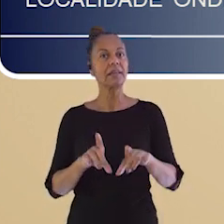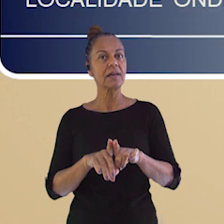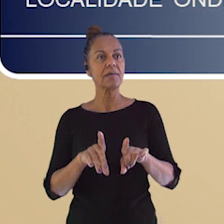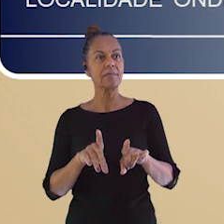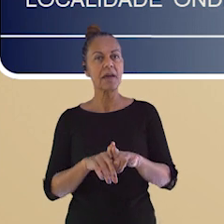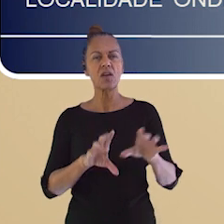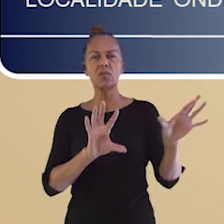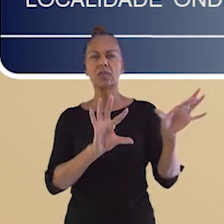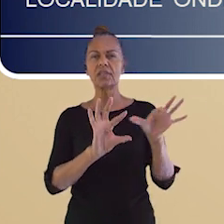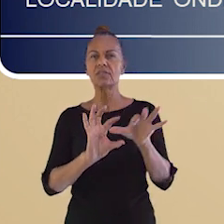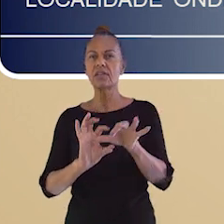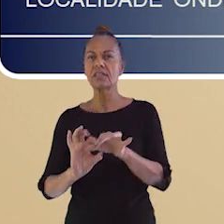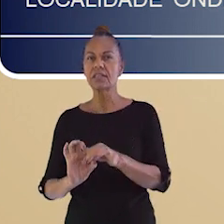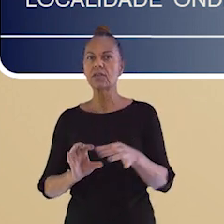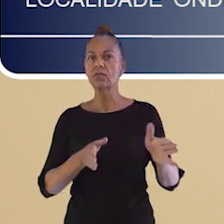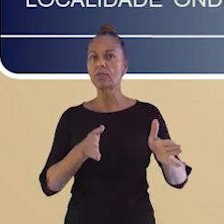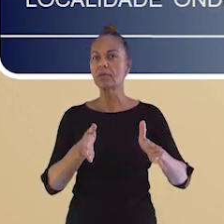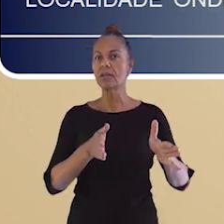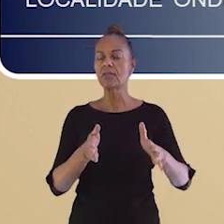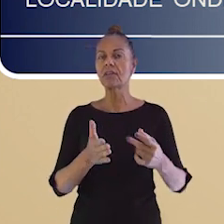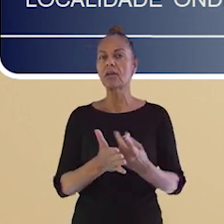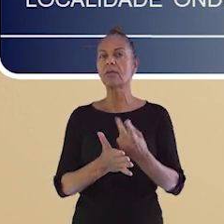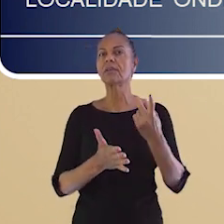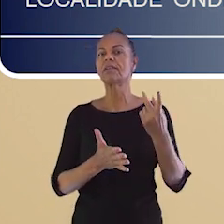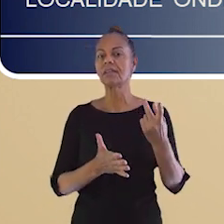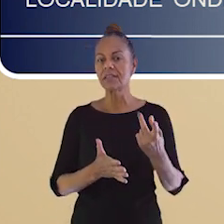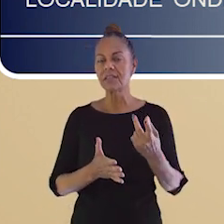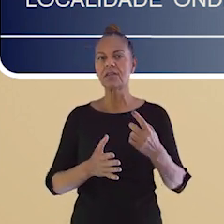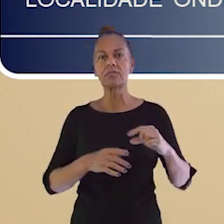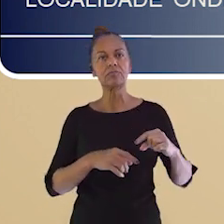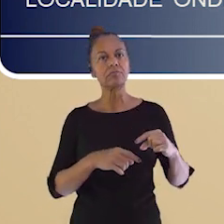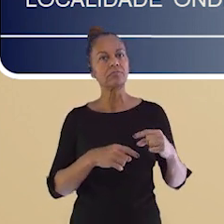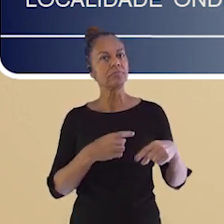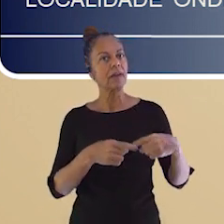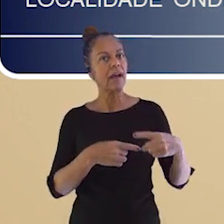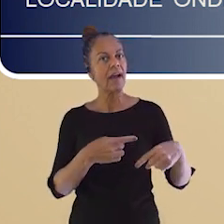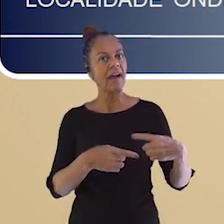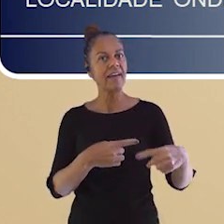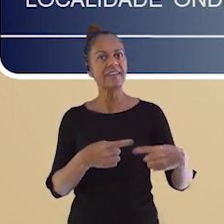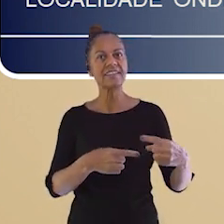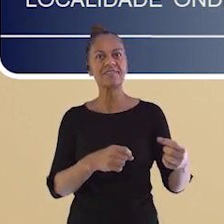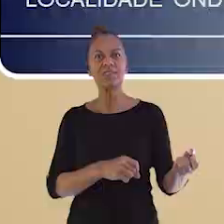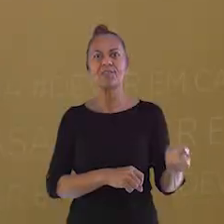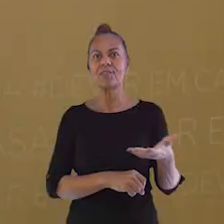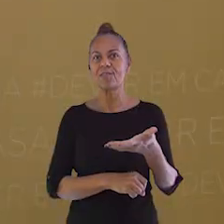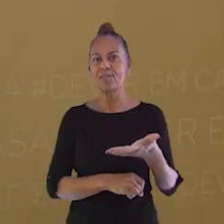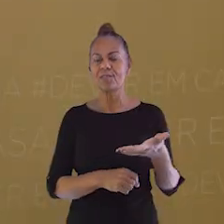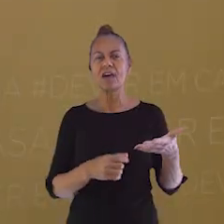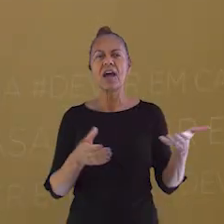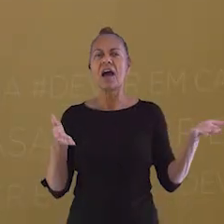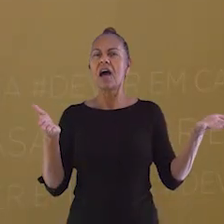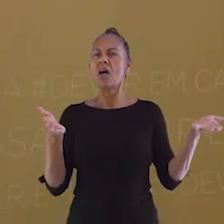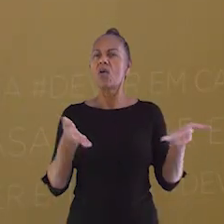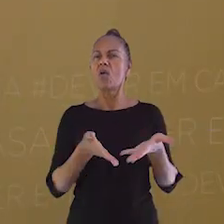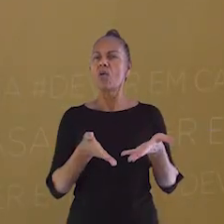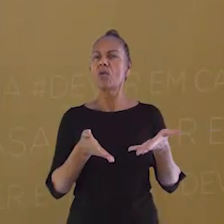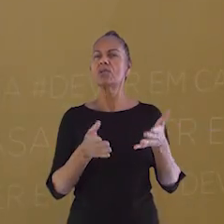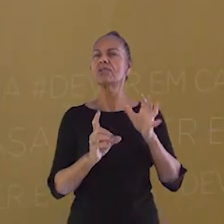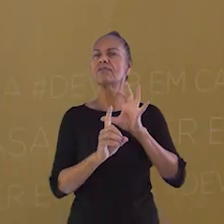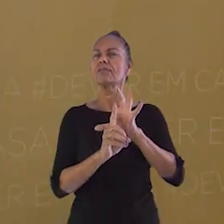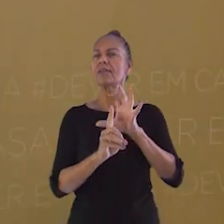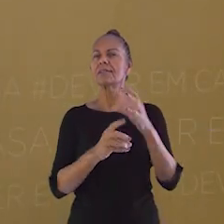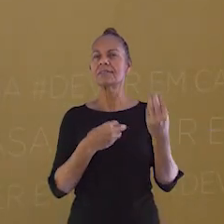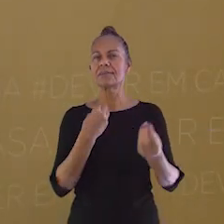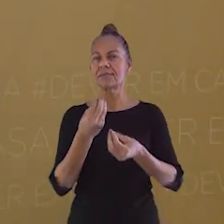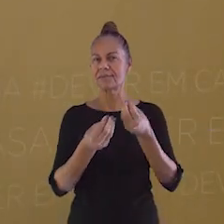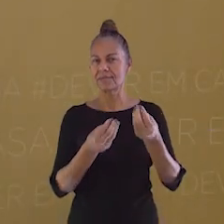cultural, contextualizando com a época em que ocorreu e qual o seu legado para os nossos dias. Outra coisa que é muito